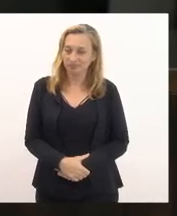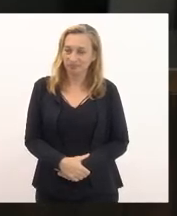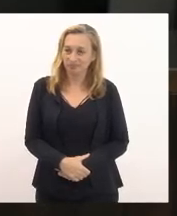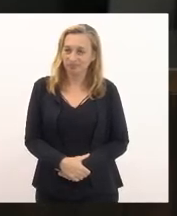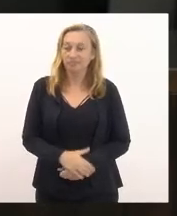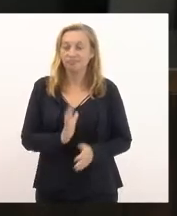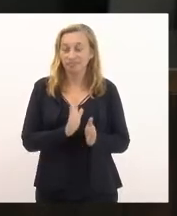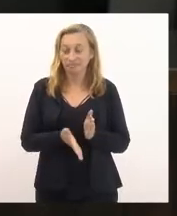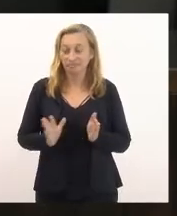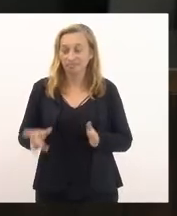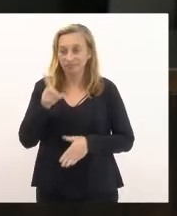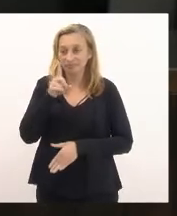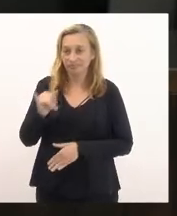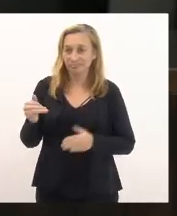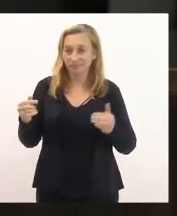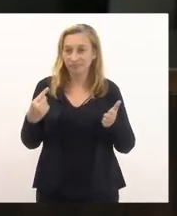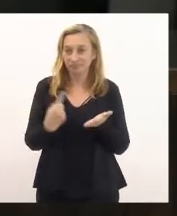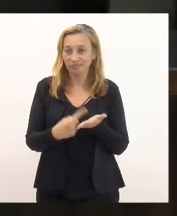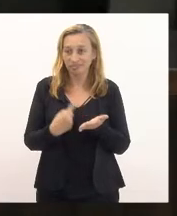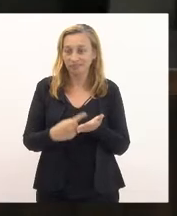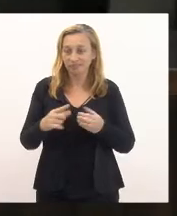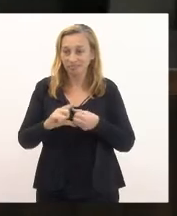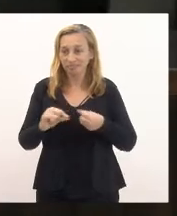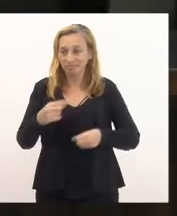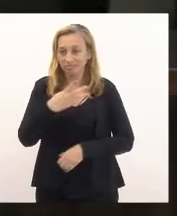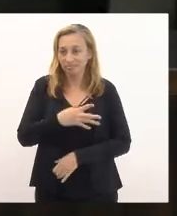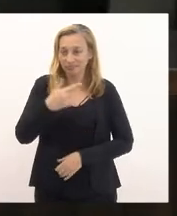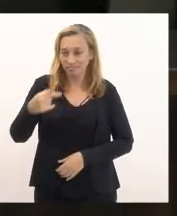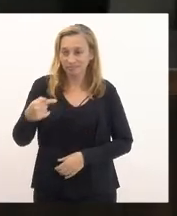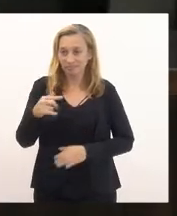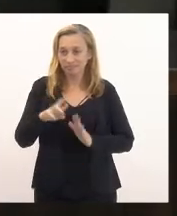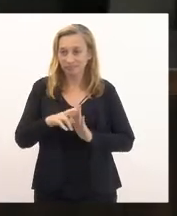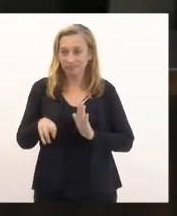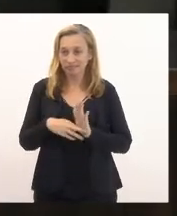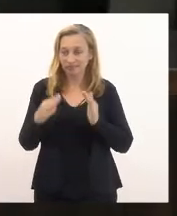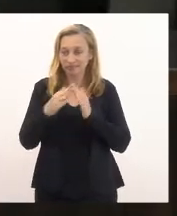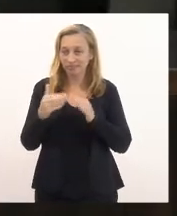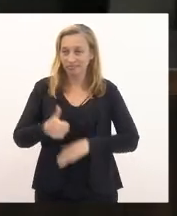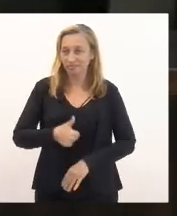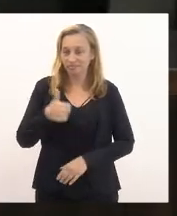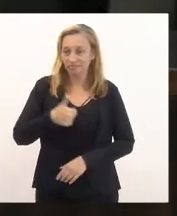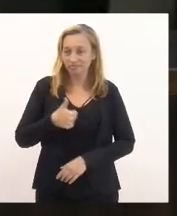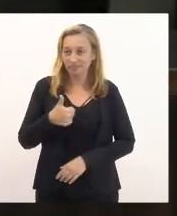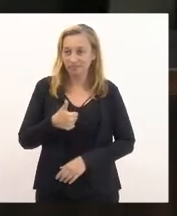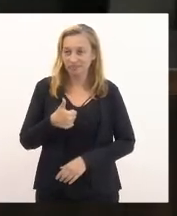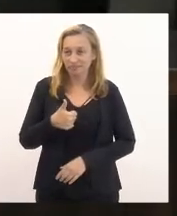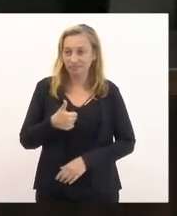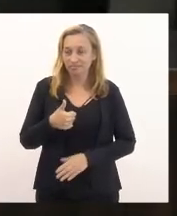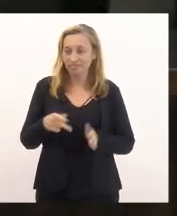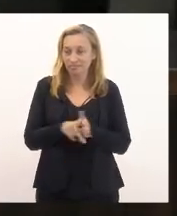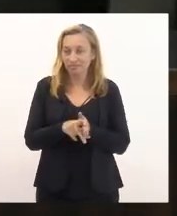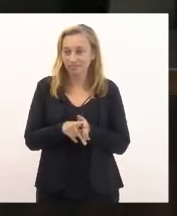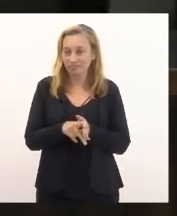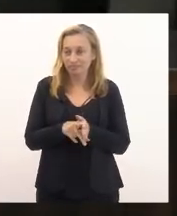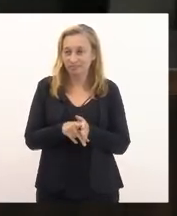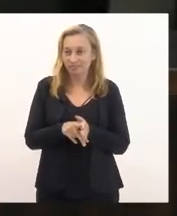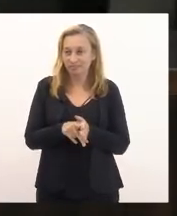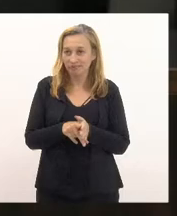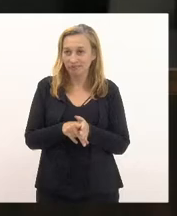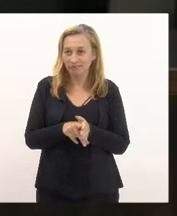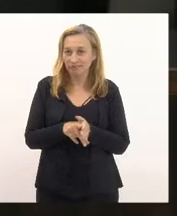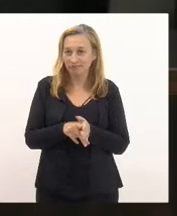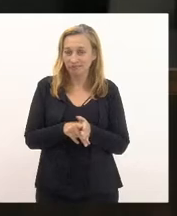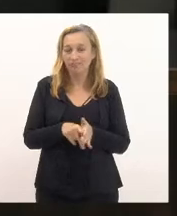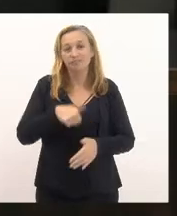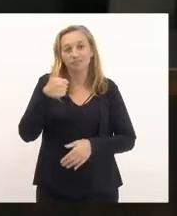Incluídos na ordem do dia, de acordo com o parágrafo 1º do artigo 47 do Regimento Interno, em tramitação ordinária, em projeto,